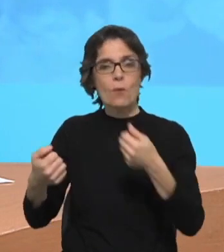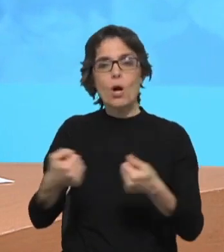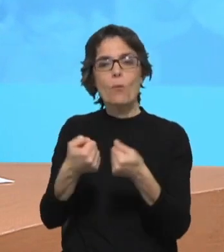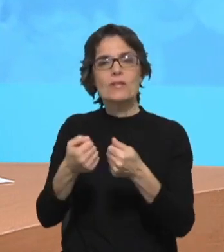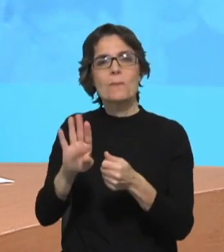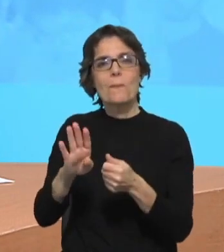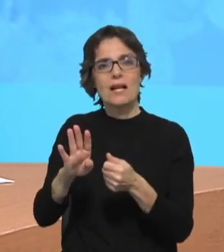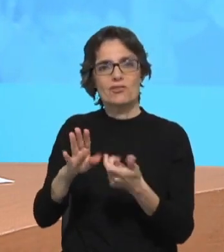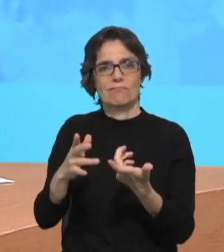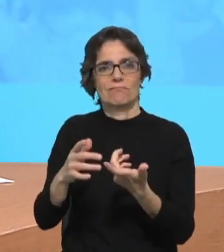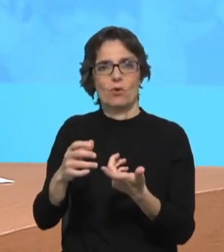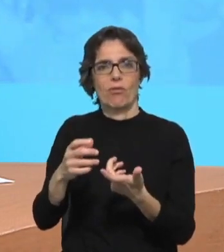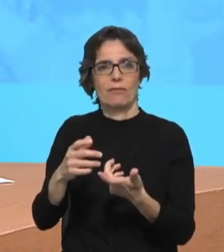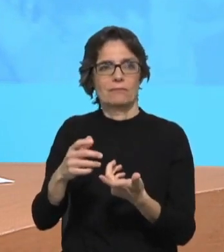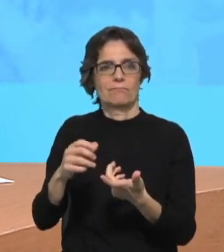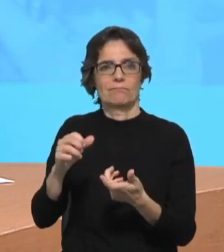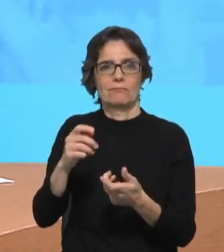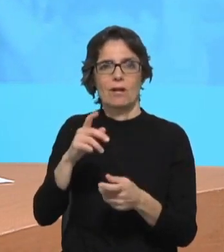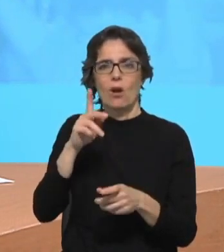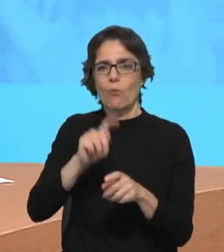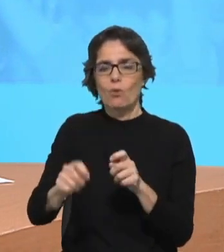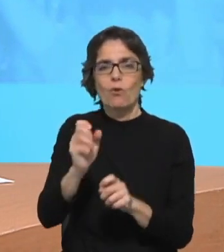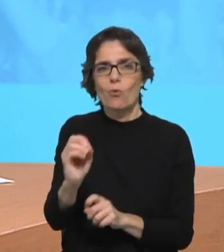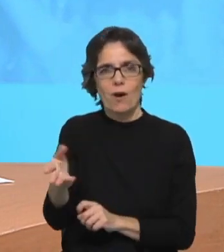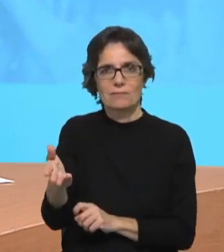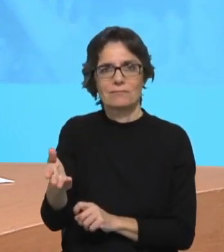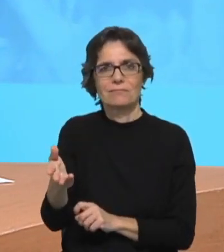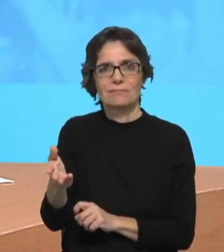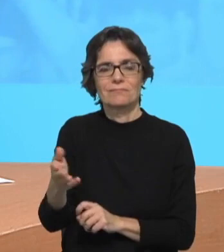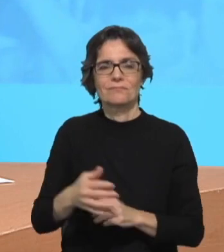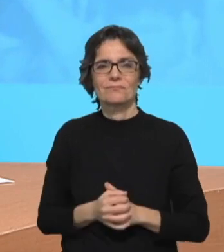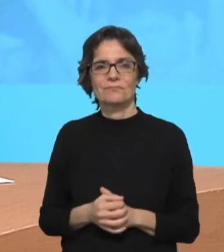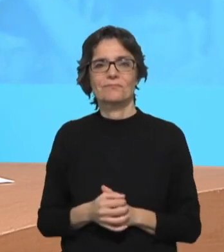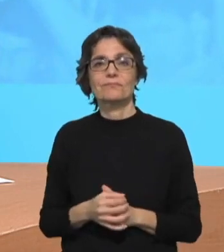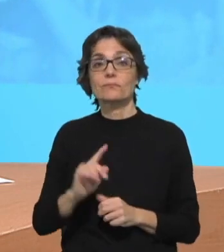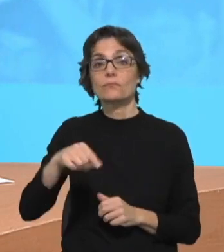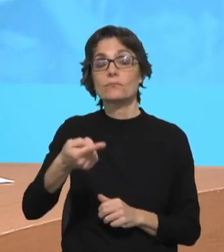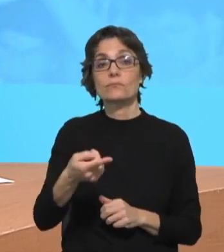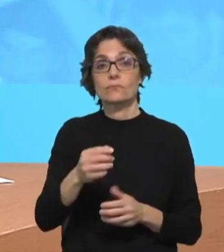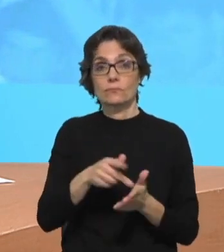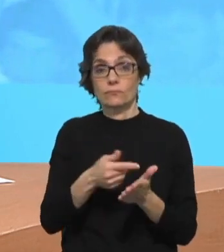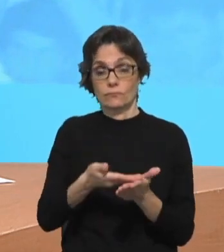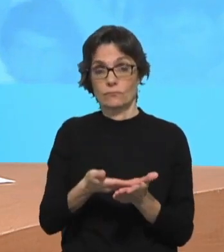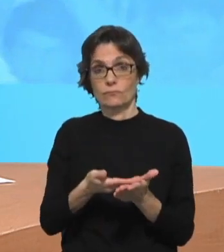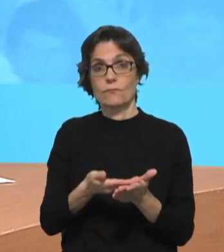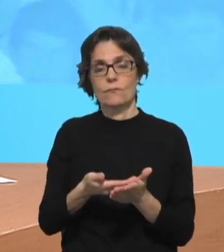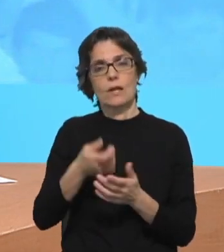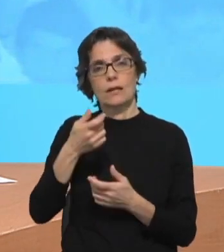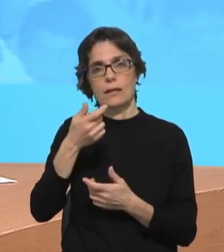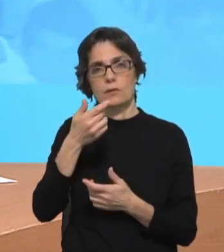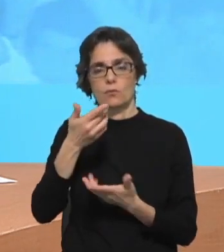nossas vidas, para as nossas práticas cotidianas. Aliás, o outro volume, o Comportamento Humano, que